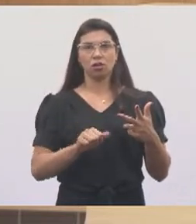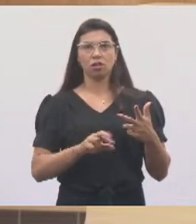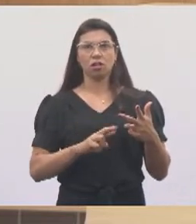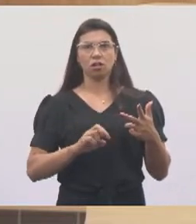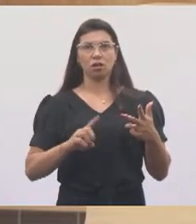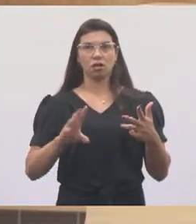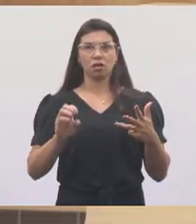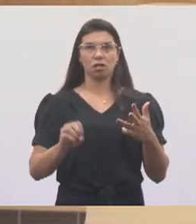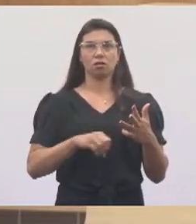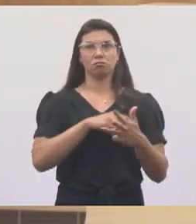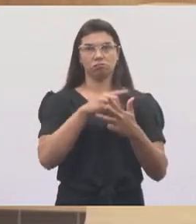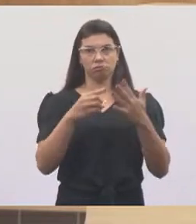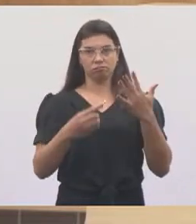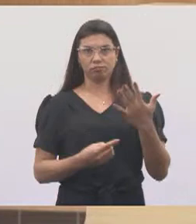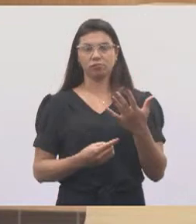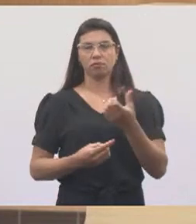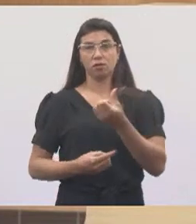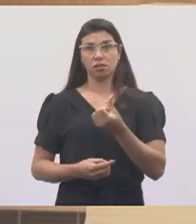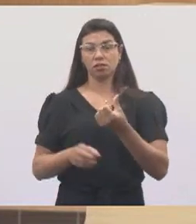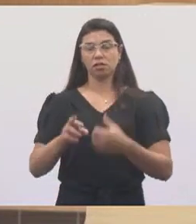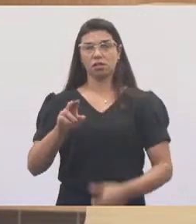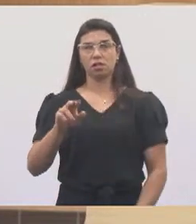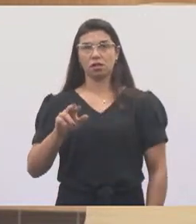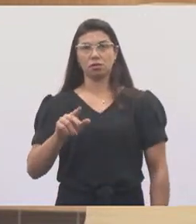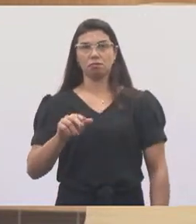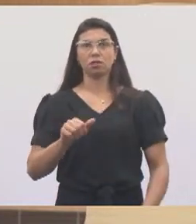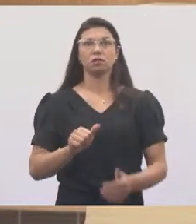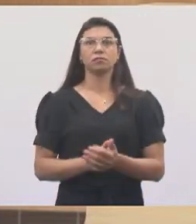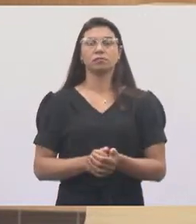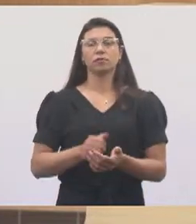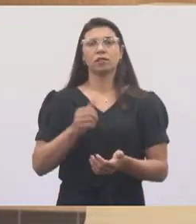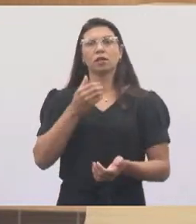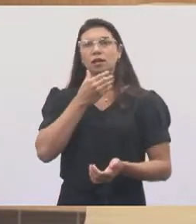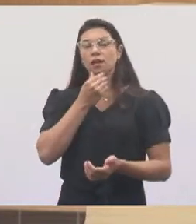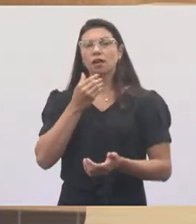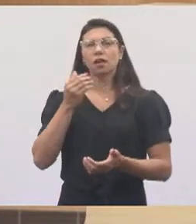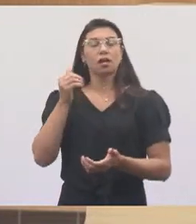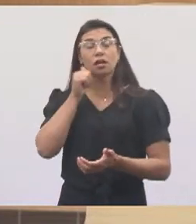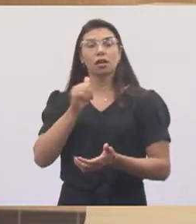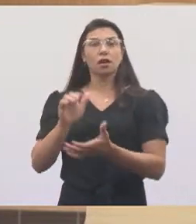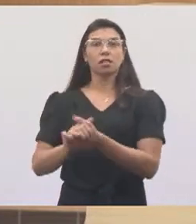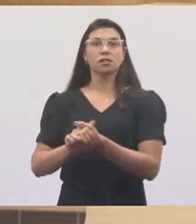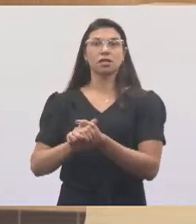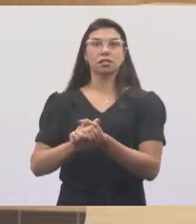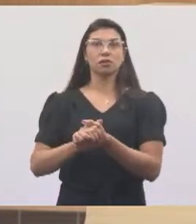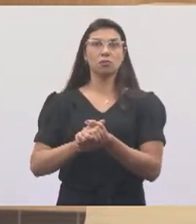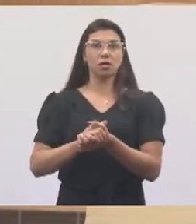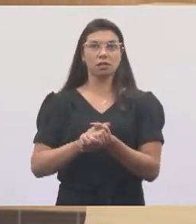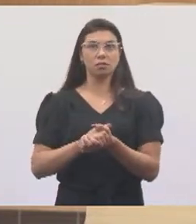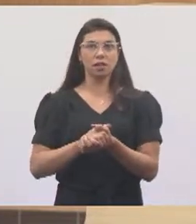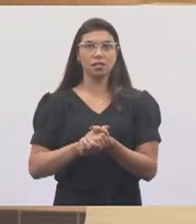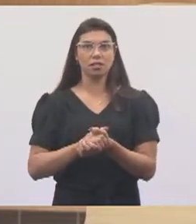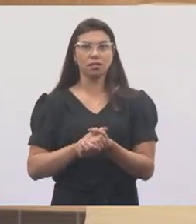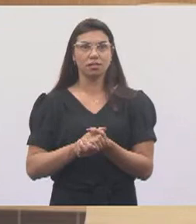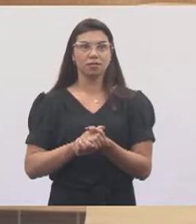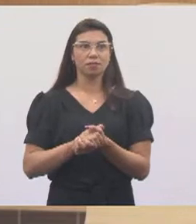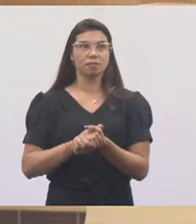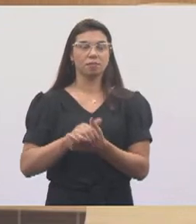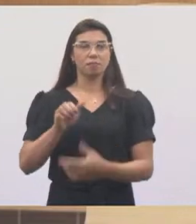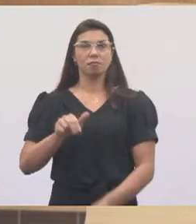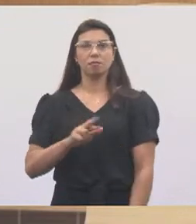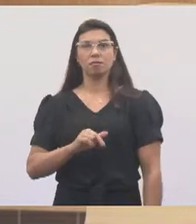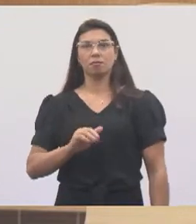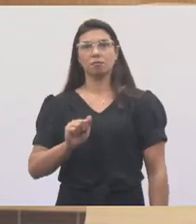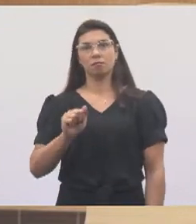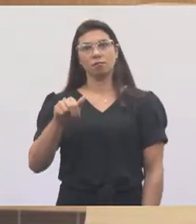É casado com Mariângela Aparecida Mioto Prado Pinto, arquiteta e urbanista e perita